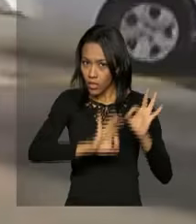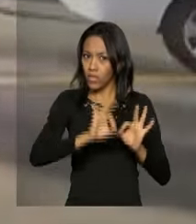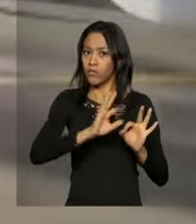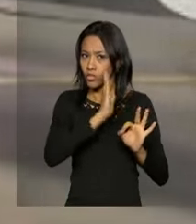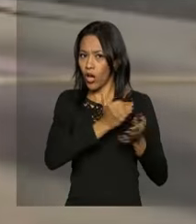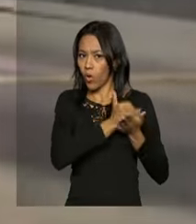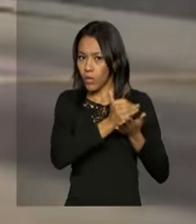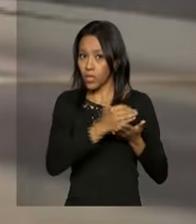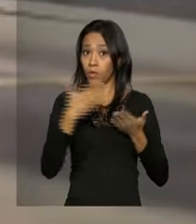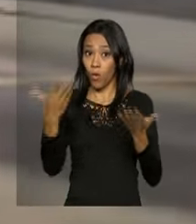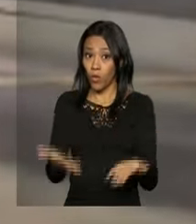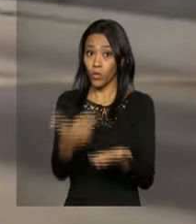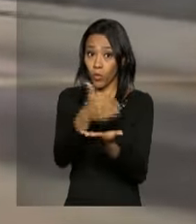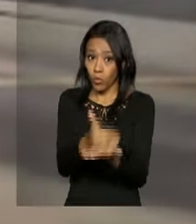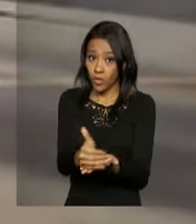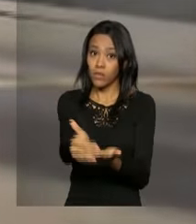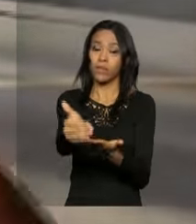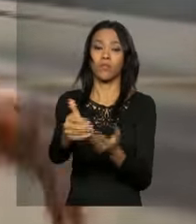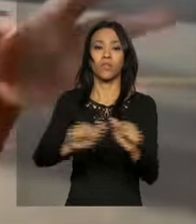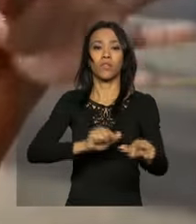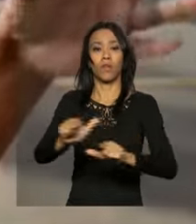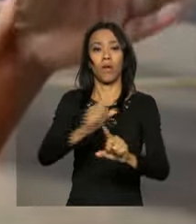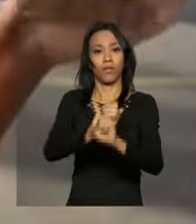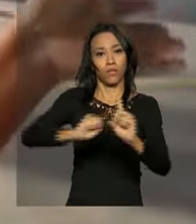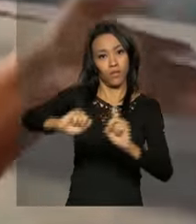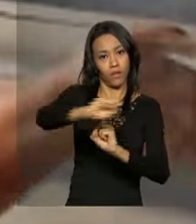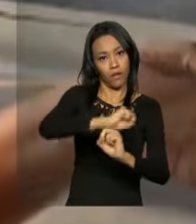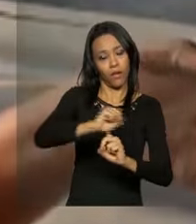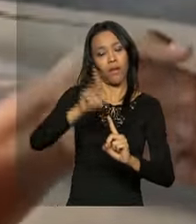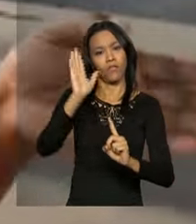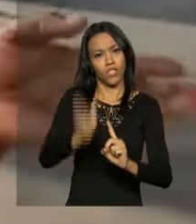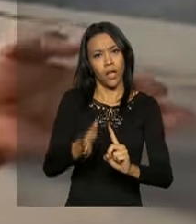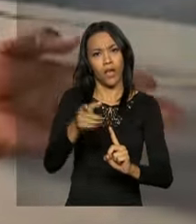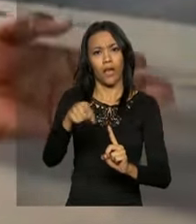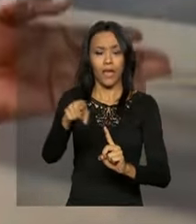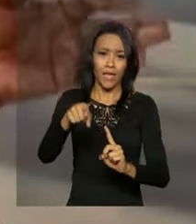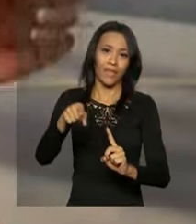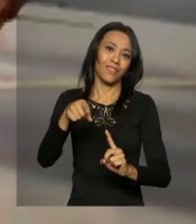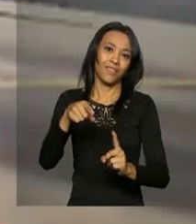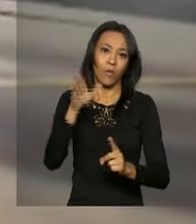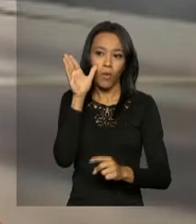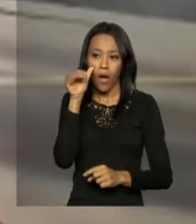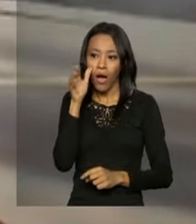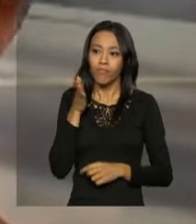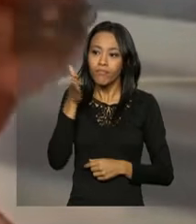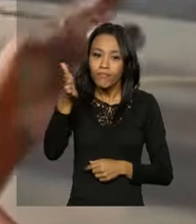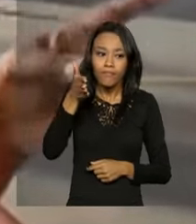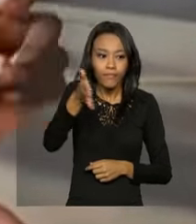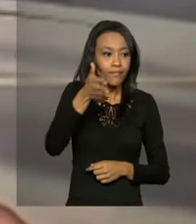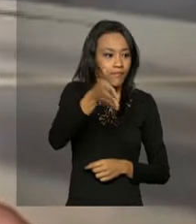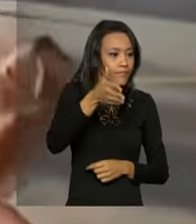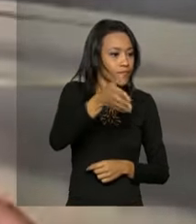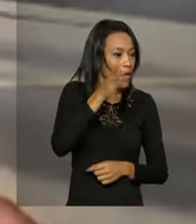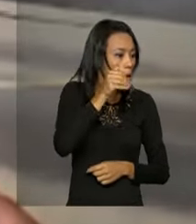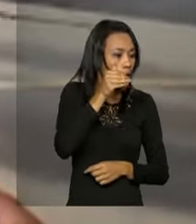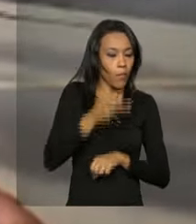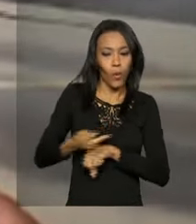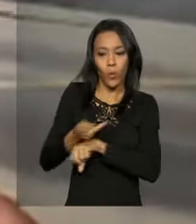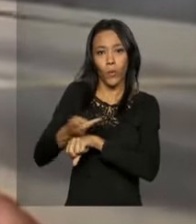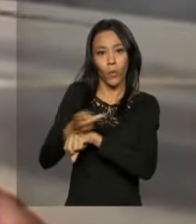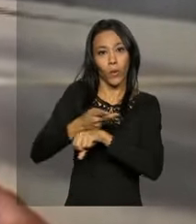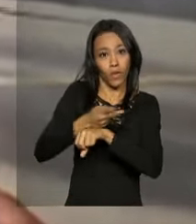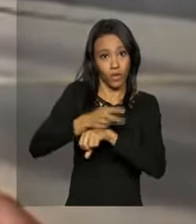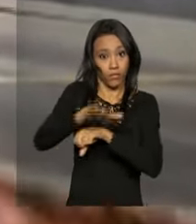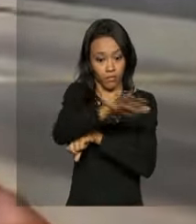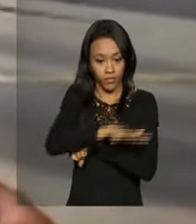fazendo a parte, começando a parte de ação social. As crianças já estão, eles são agentes mirins, eles já estão fazendo toda essa vistoria na